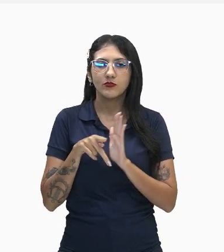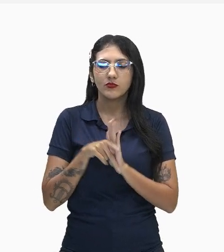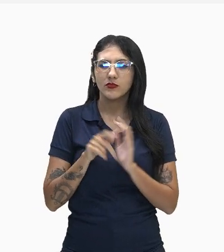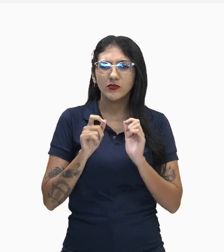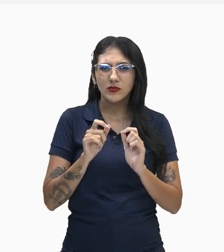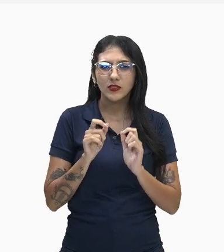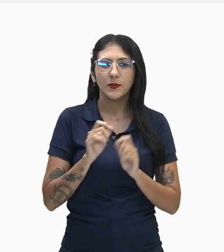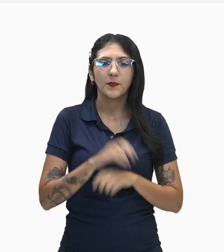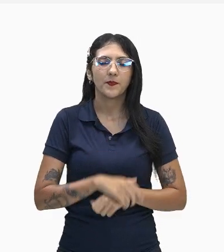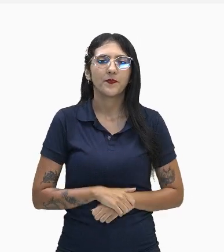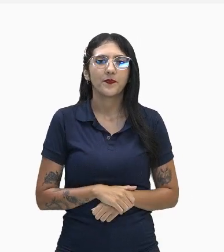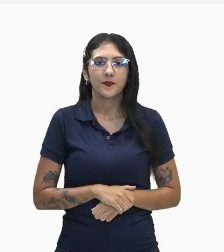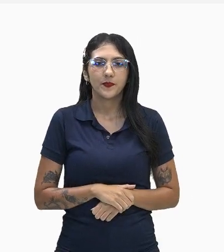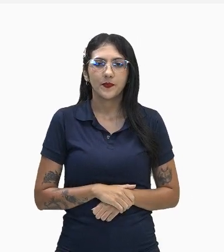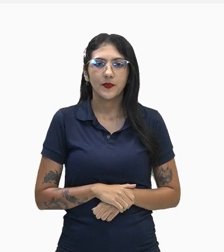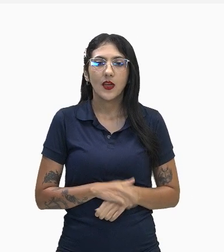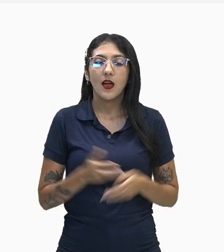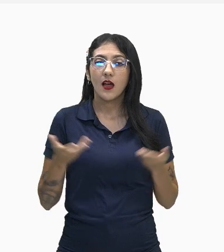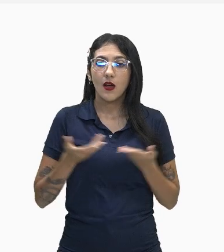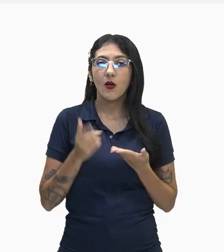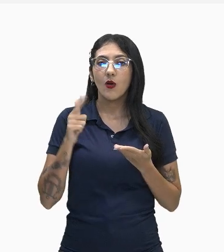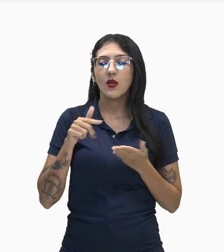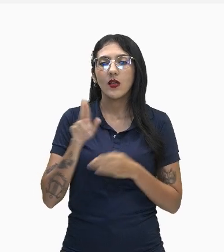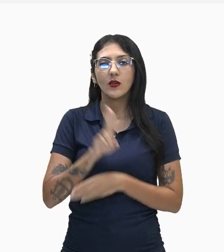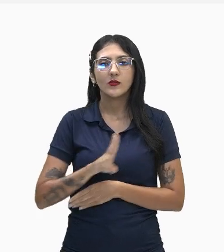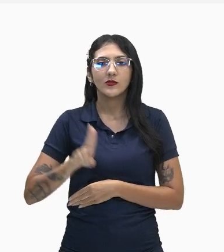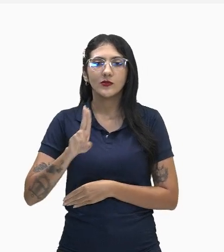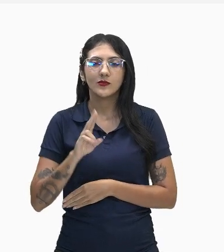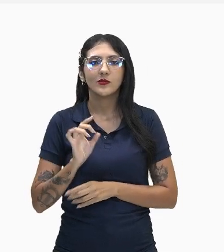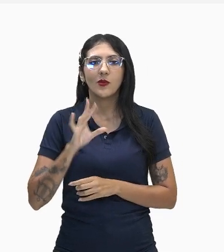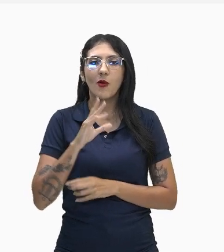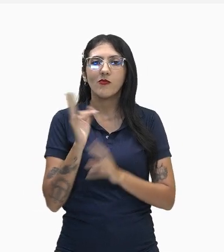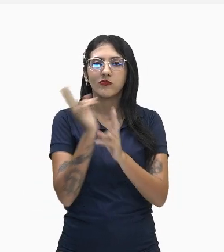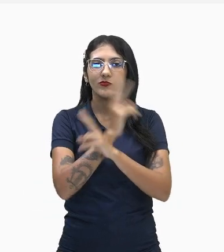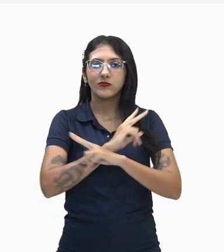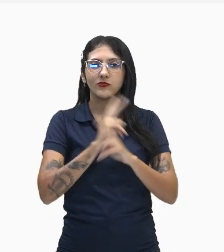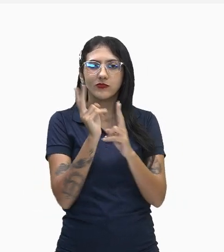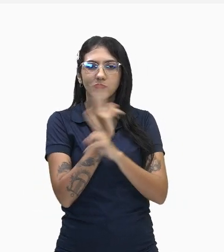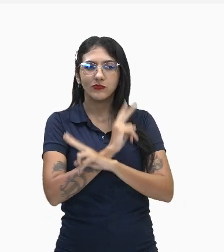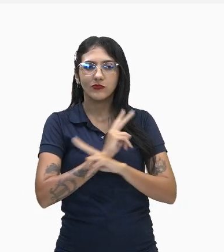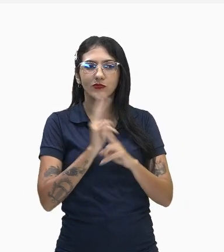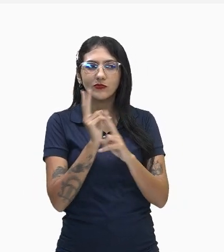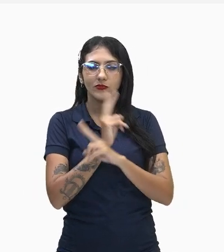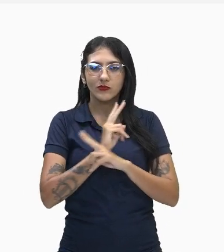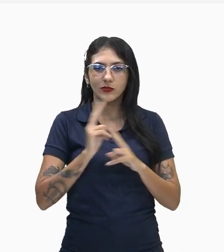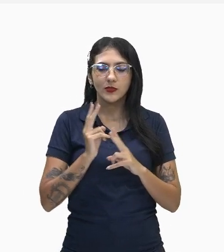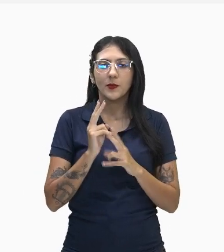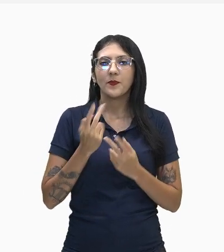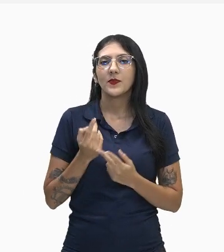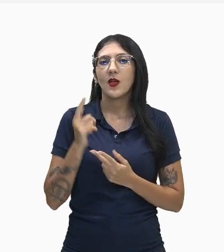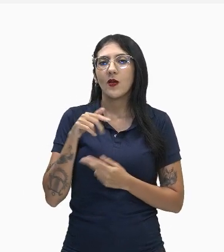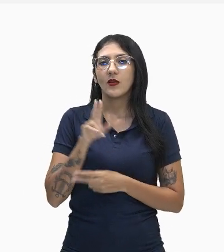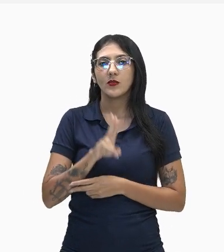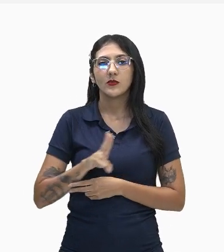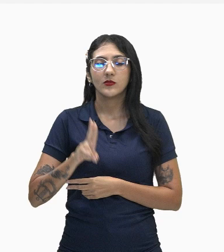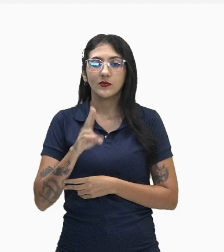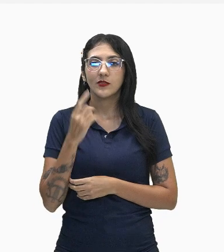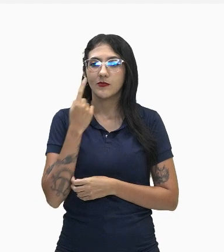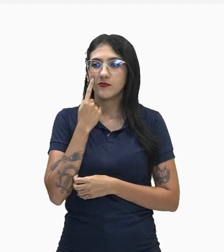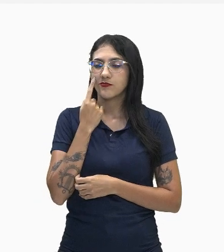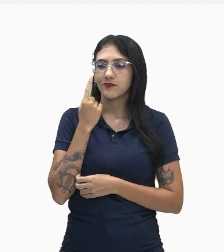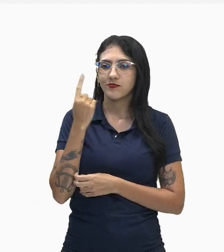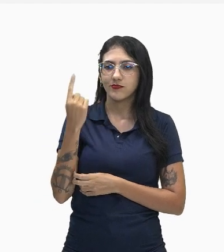energia eólica ela vai utilizar ali o movimento dos ventos, então ela funciona através de